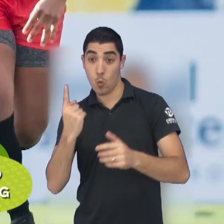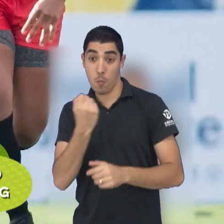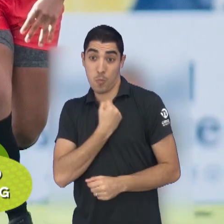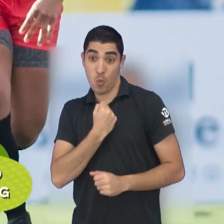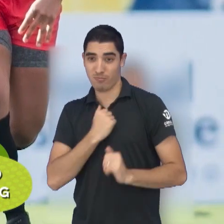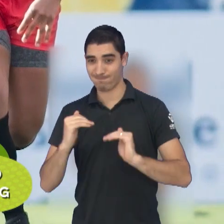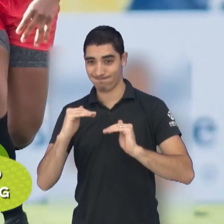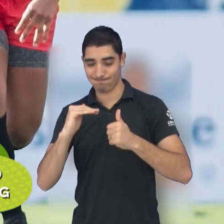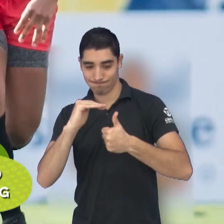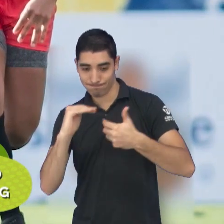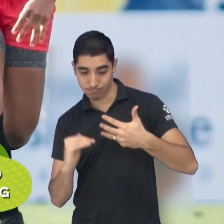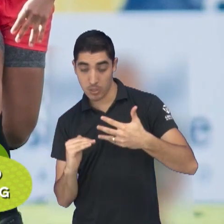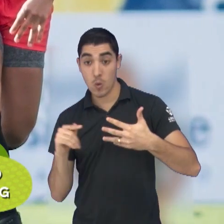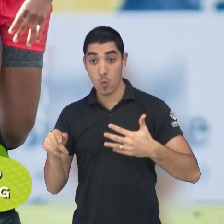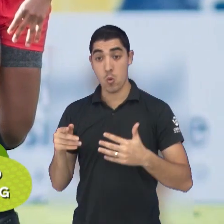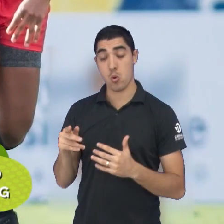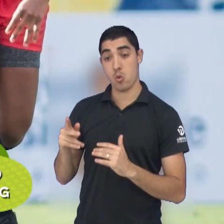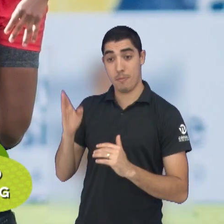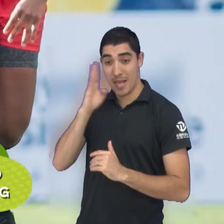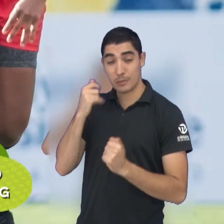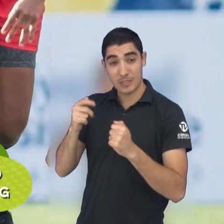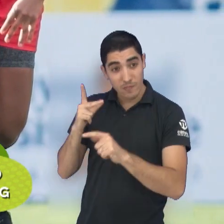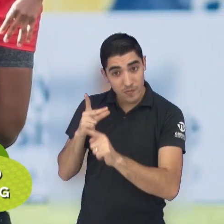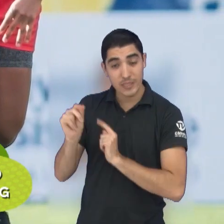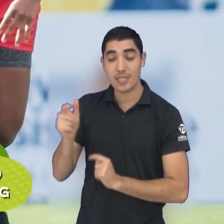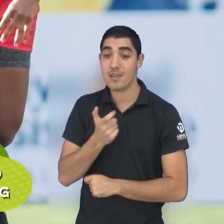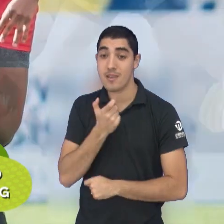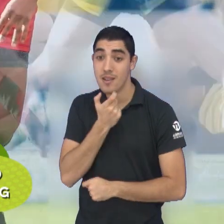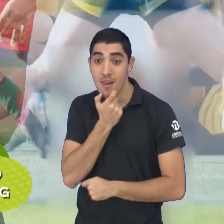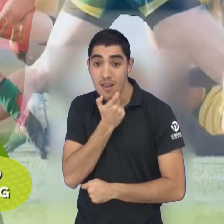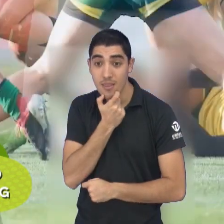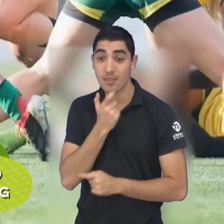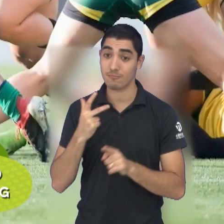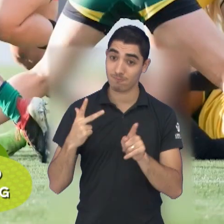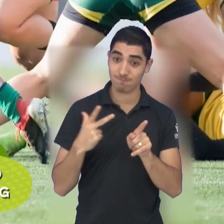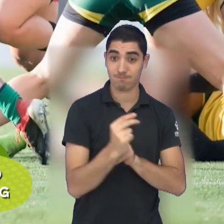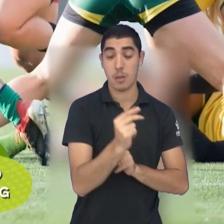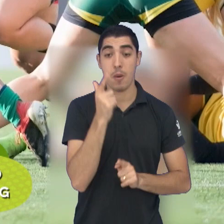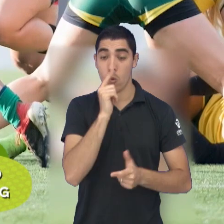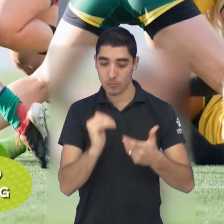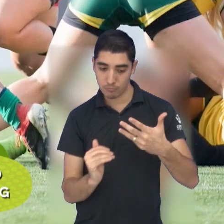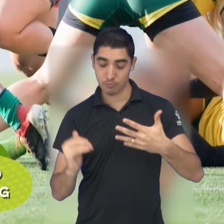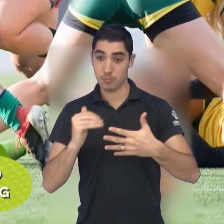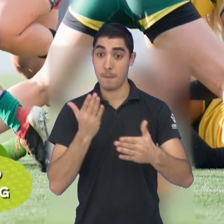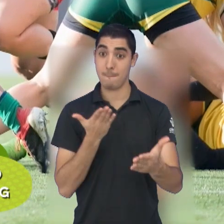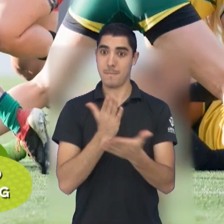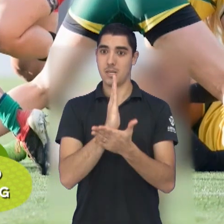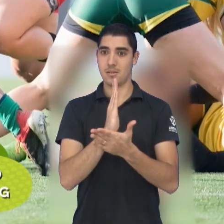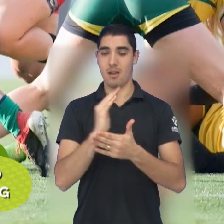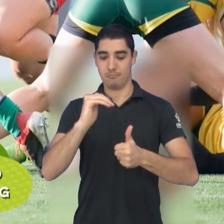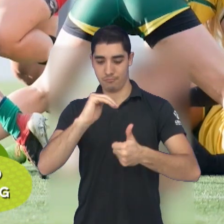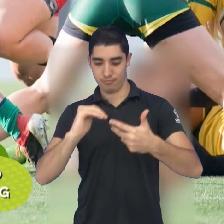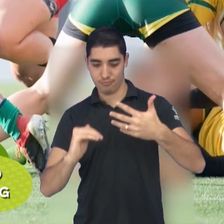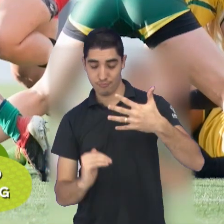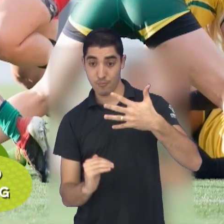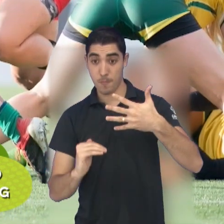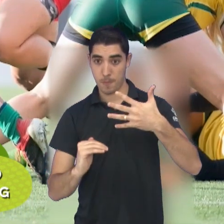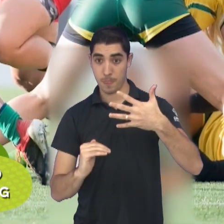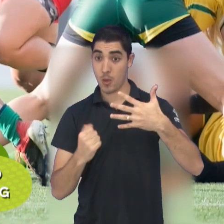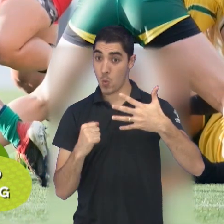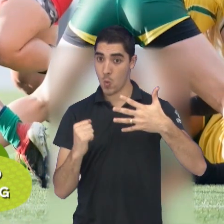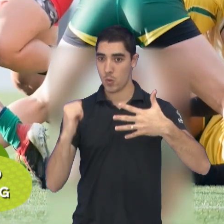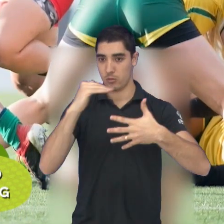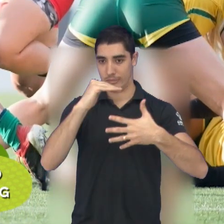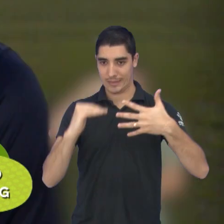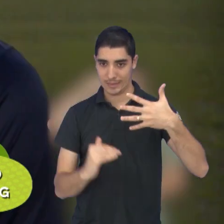precisa ganhar da Grã-Bretanha nesse confronto direto para poder entrar no G8 e tentar se manter por lá, porque os outros 2